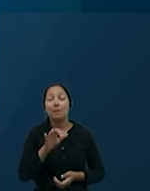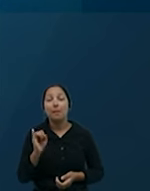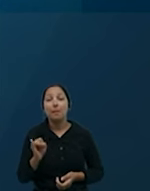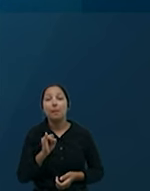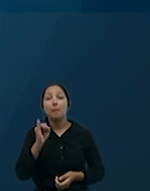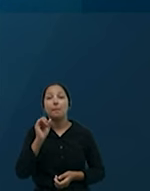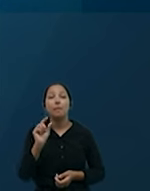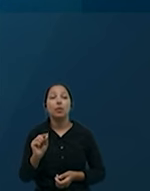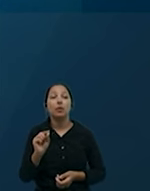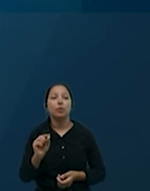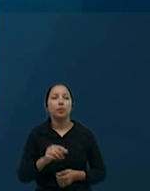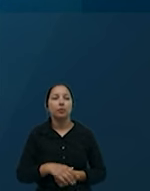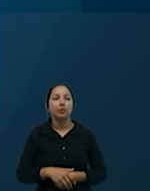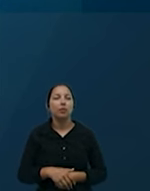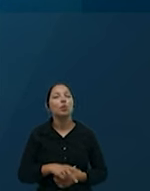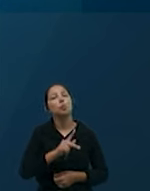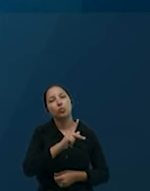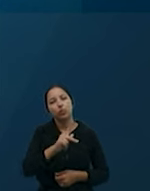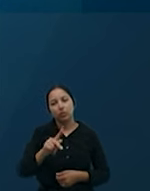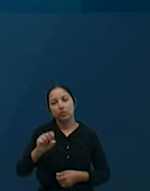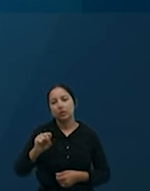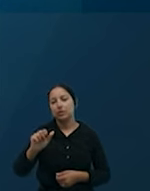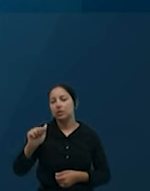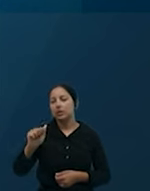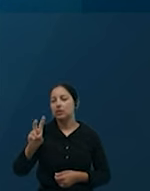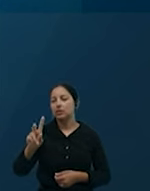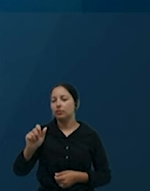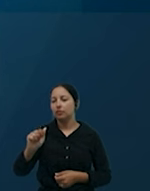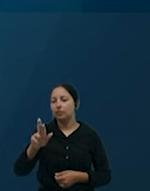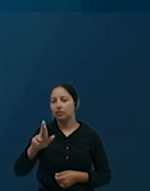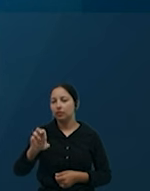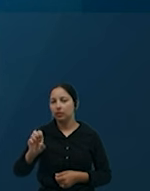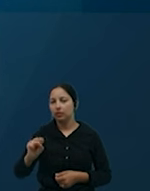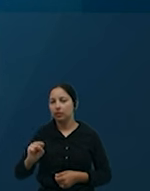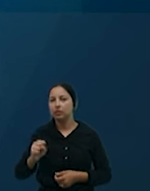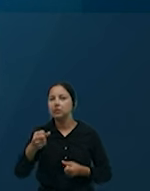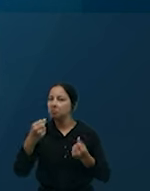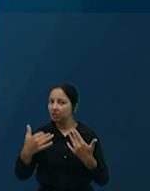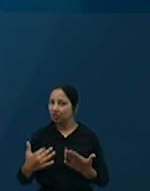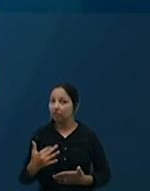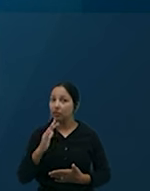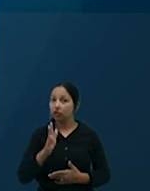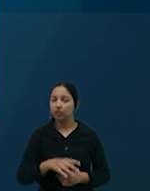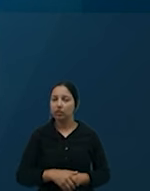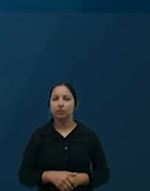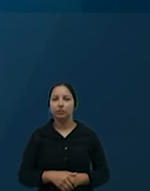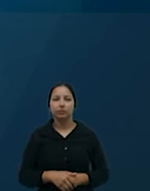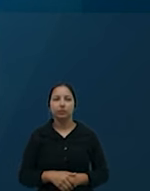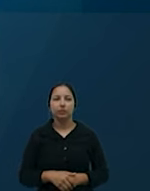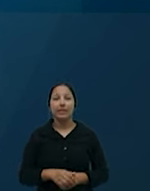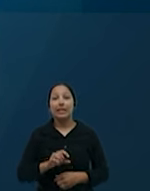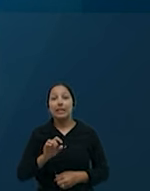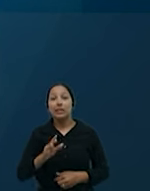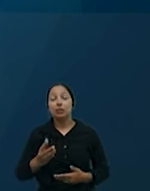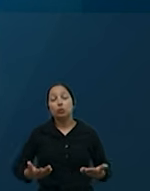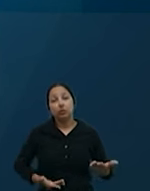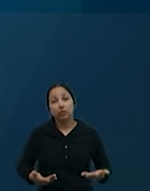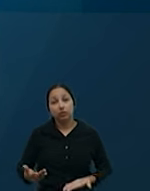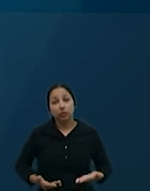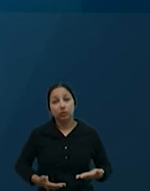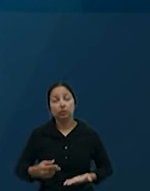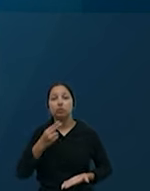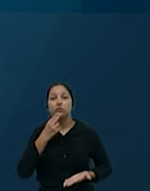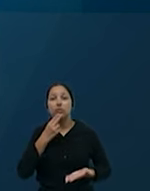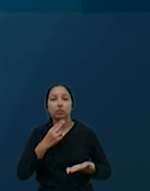professor Savares já dizia, quando o servidor não emite carta de exigência, há uma lesão